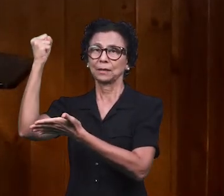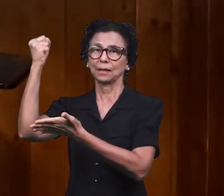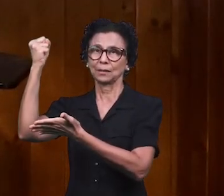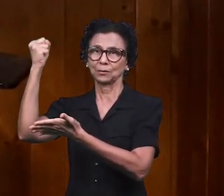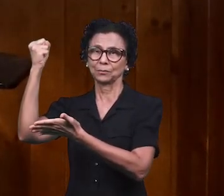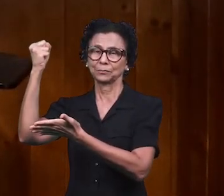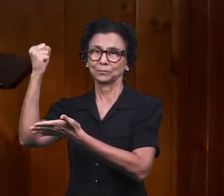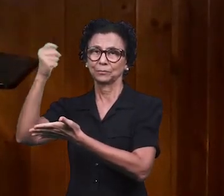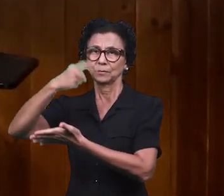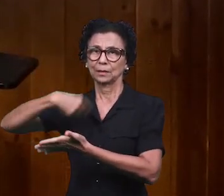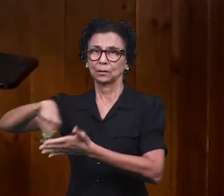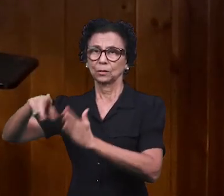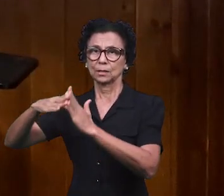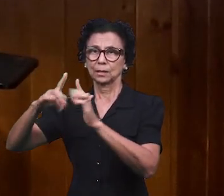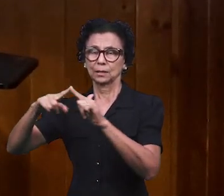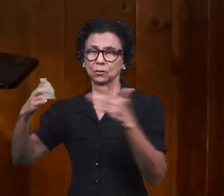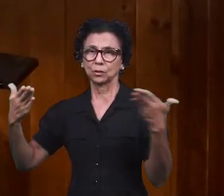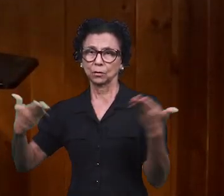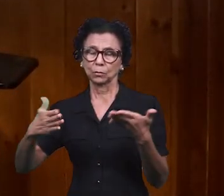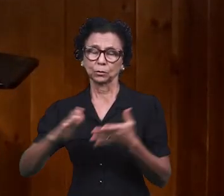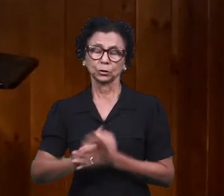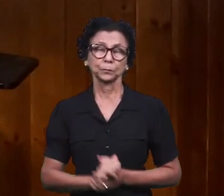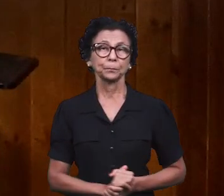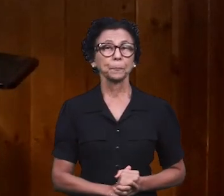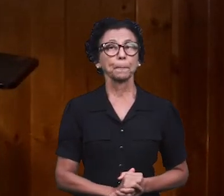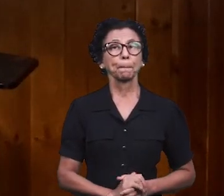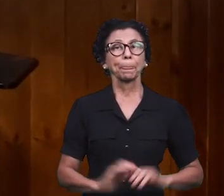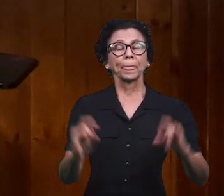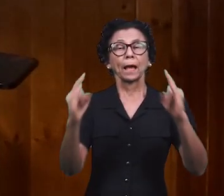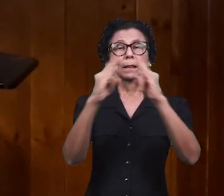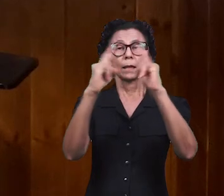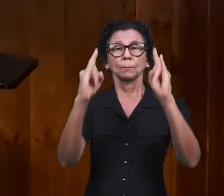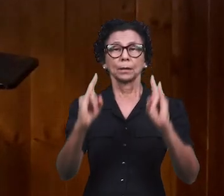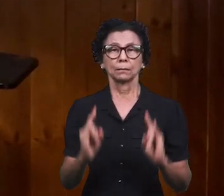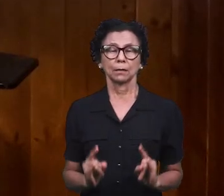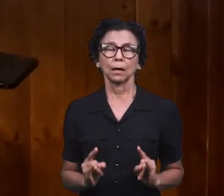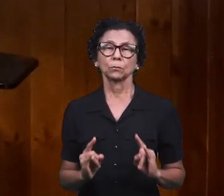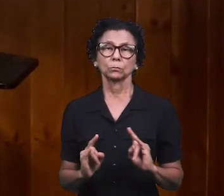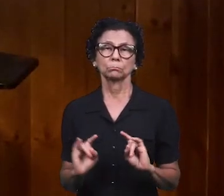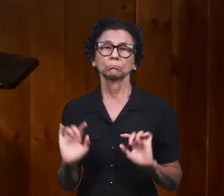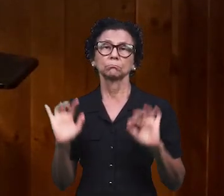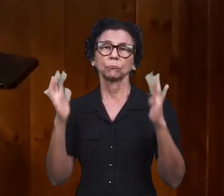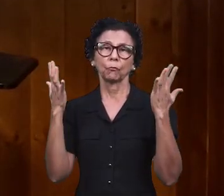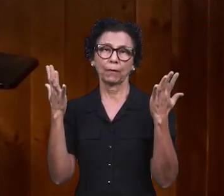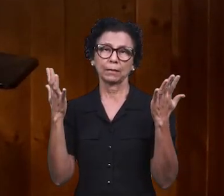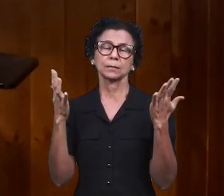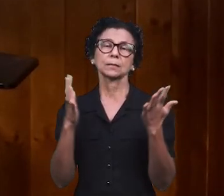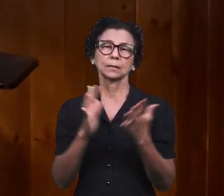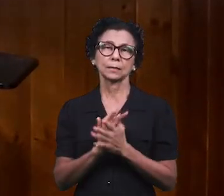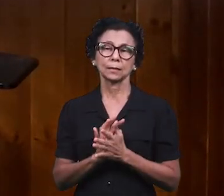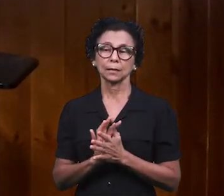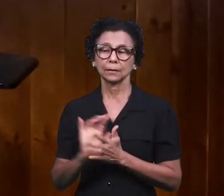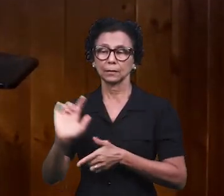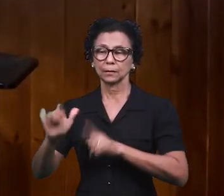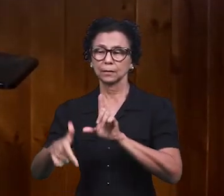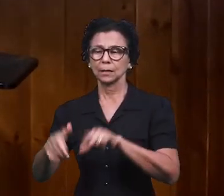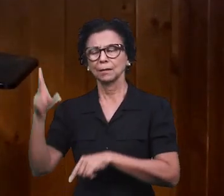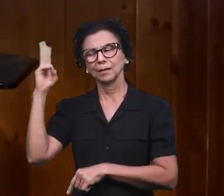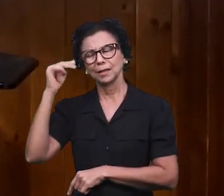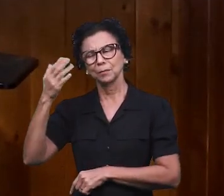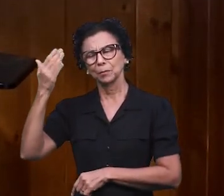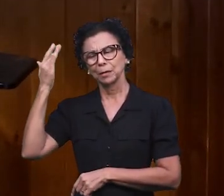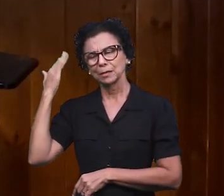nós. Já a festa dos tabernáculos, que é Sukkot, para Israel, eles lembram a habitação do